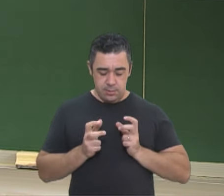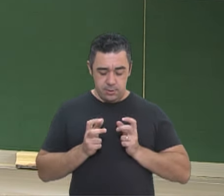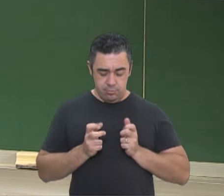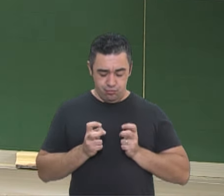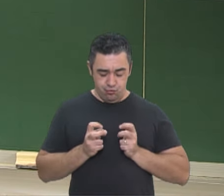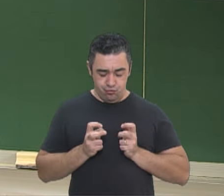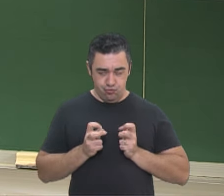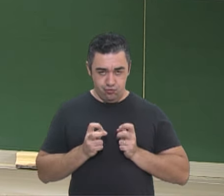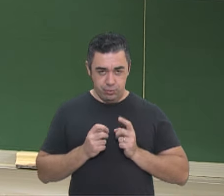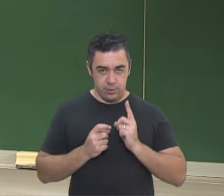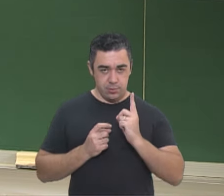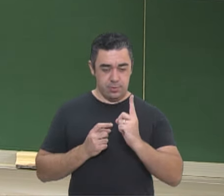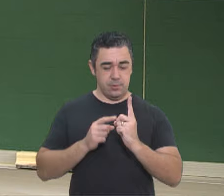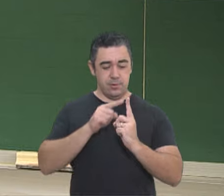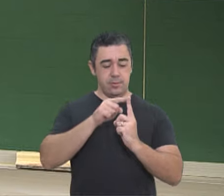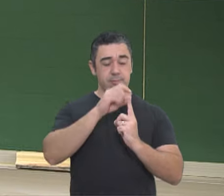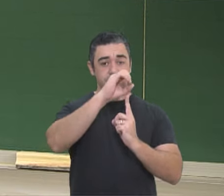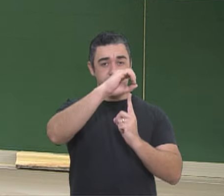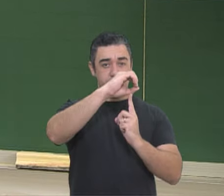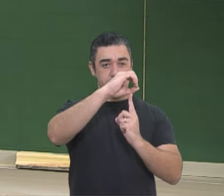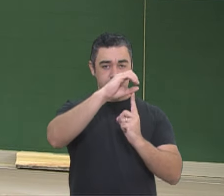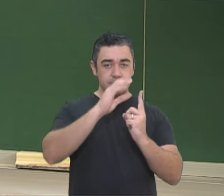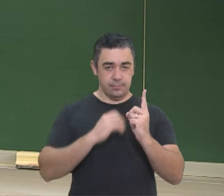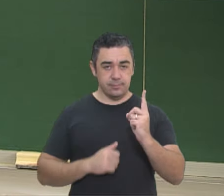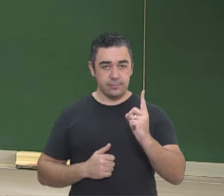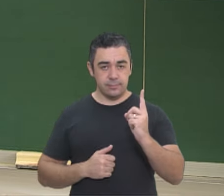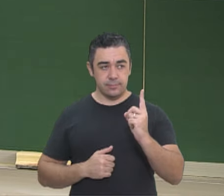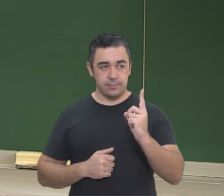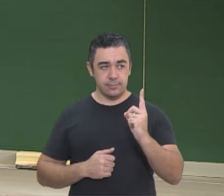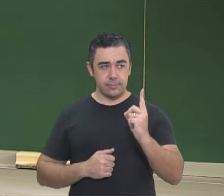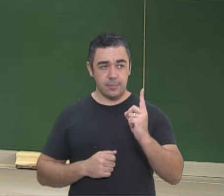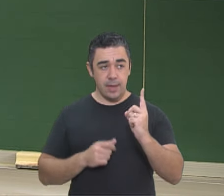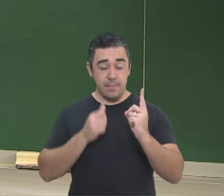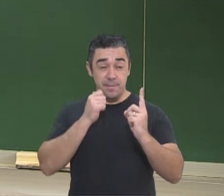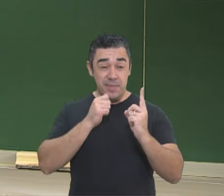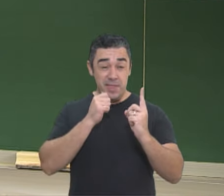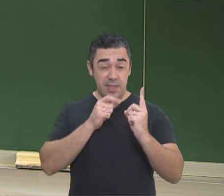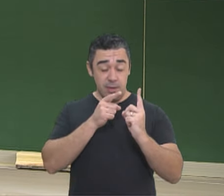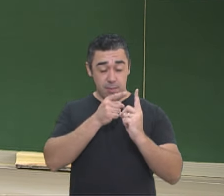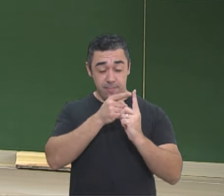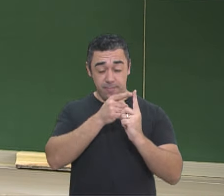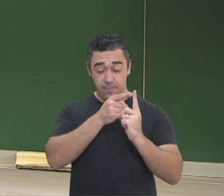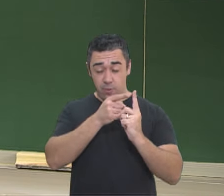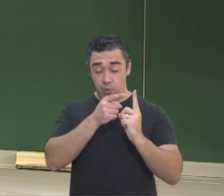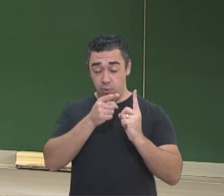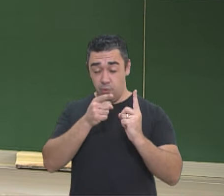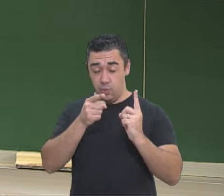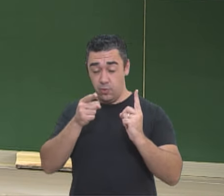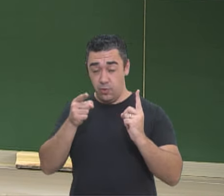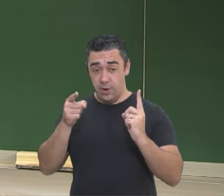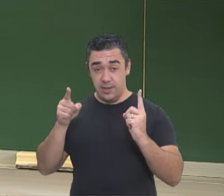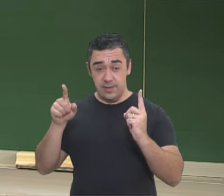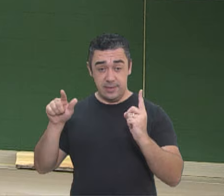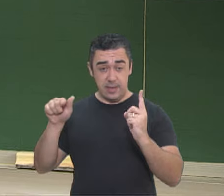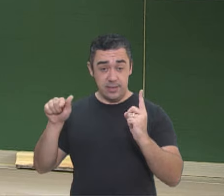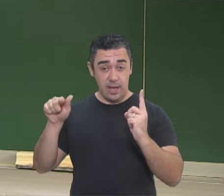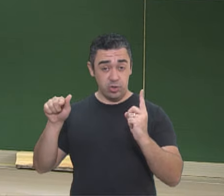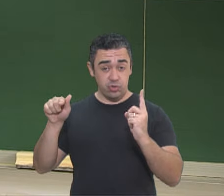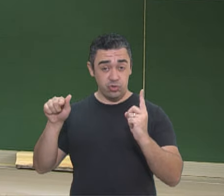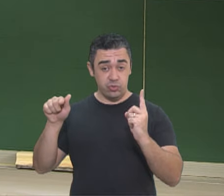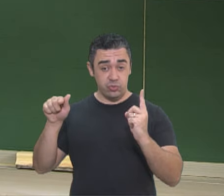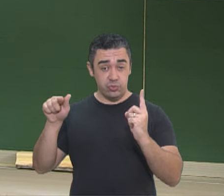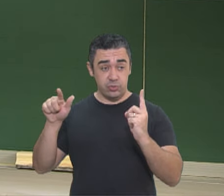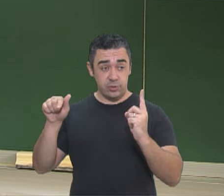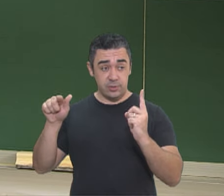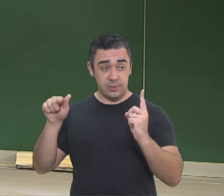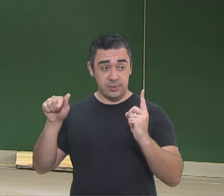vocês repensarem aí o exercício de vocês para a gente ver qual é a alternativa correta, tá bom? Com essa dica da